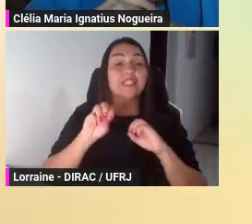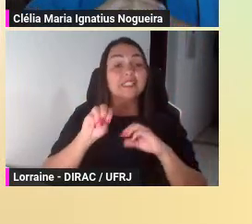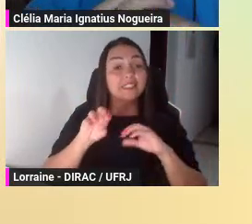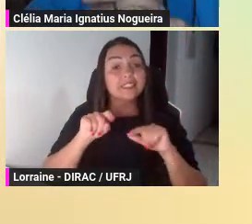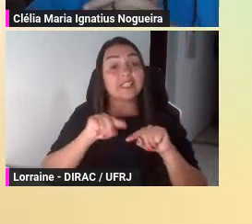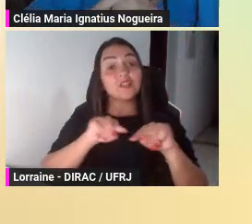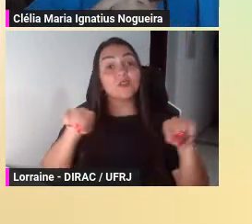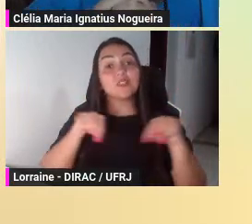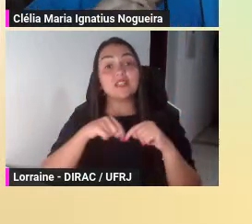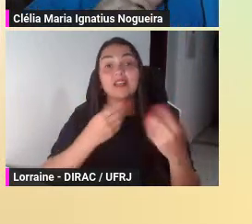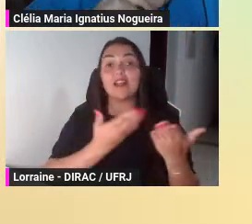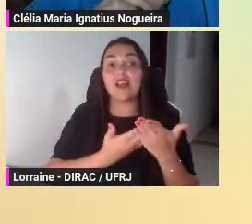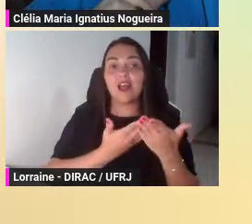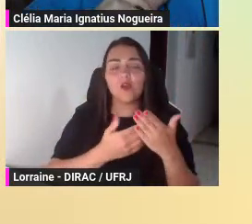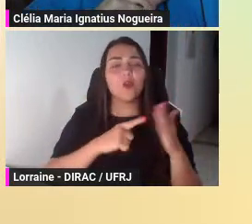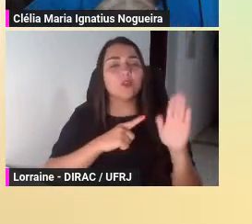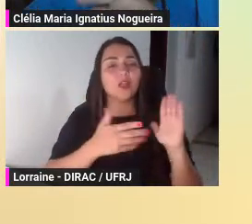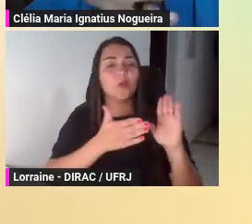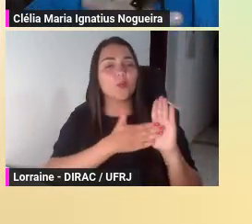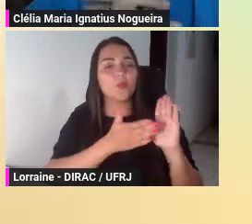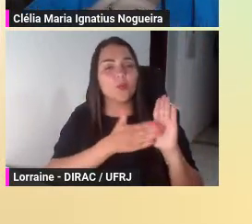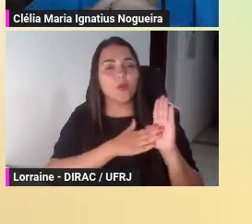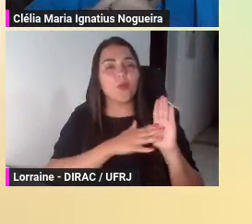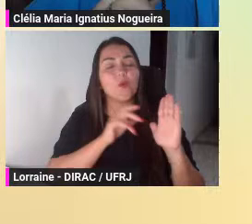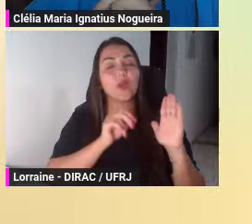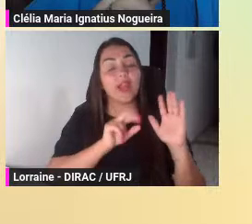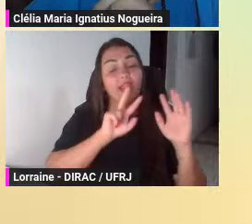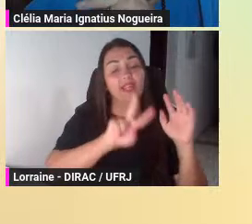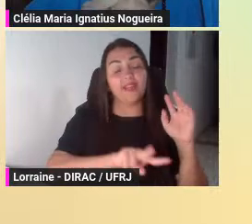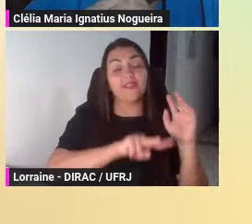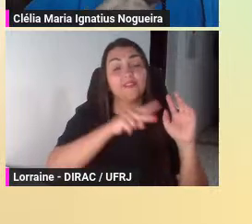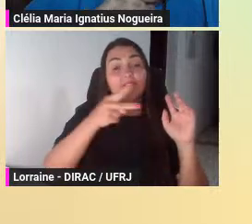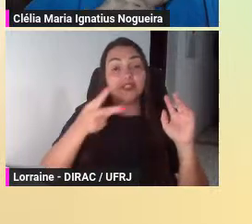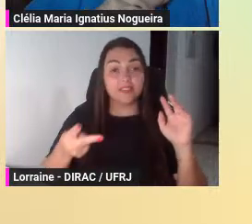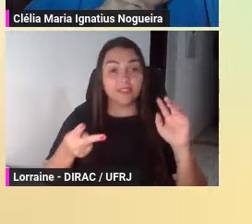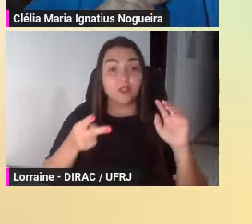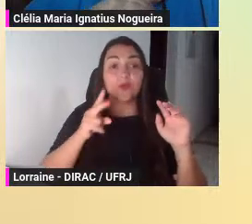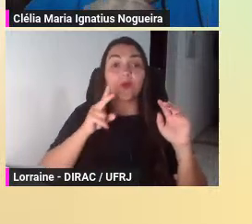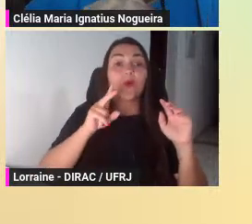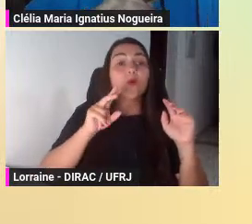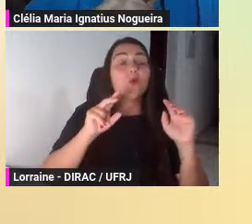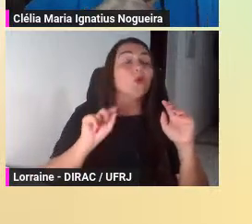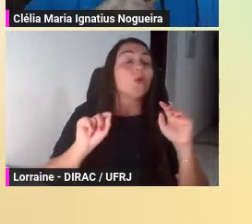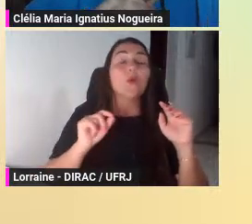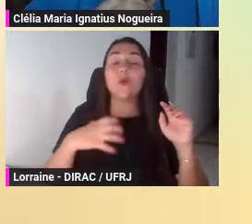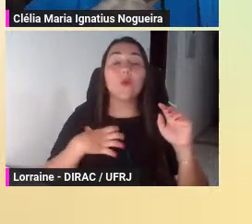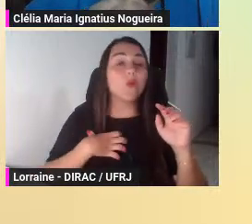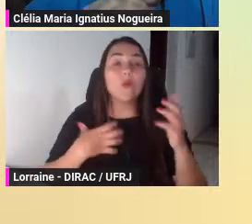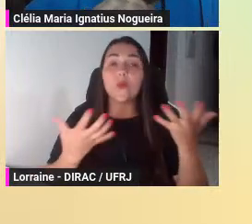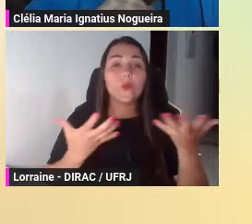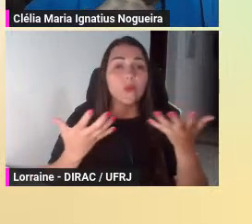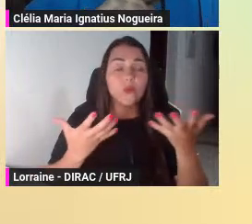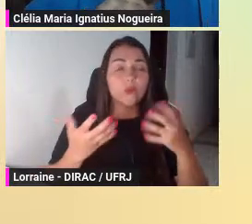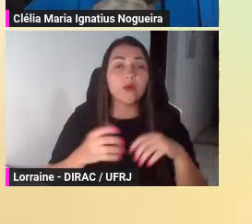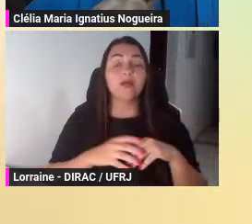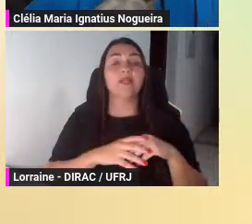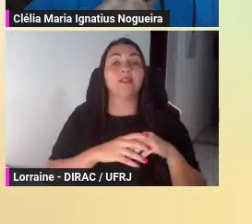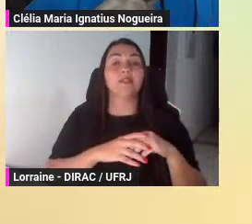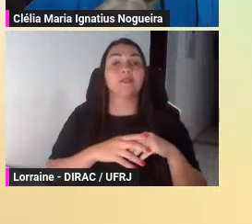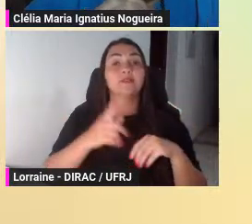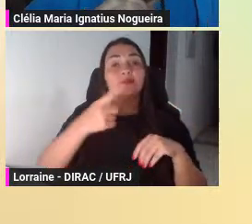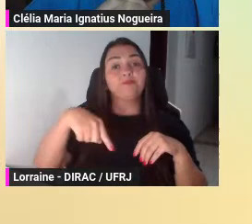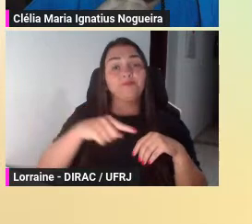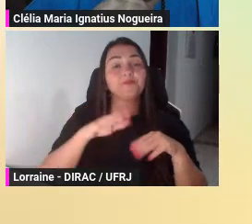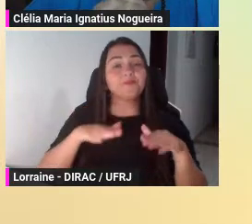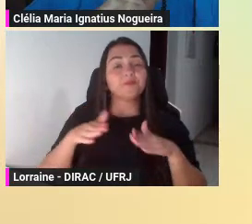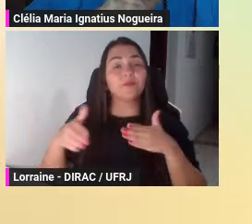proposto uma inversão do que se faz sempre, no sentido de que a gente está indo num caminho de